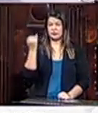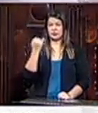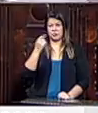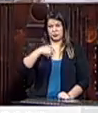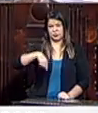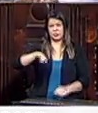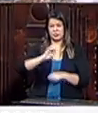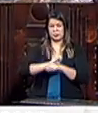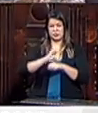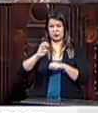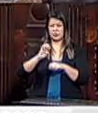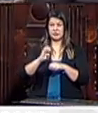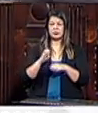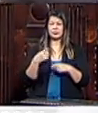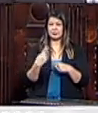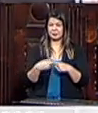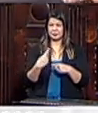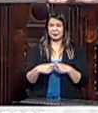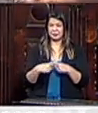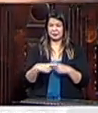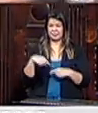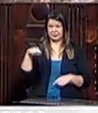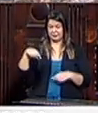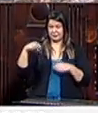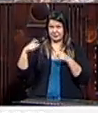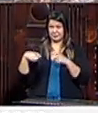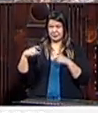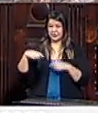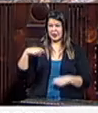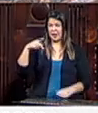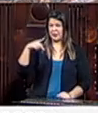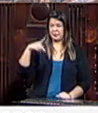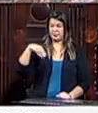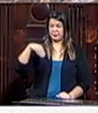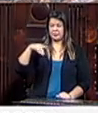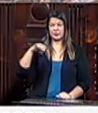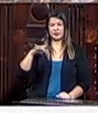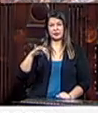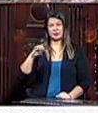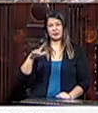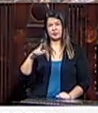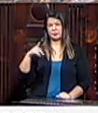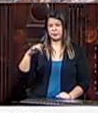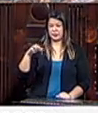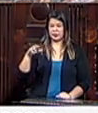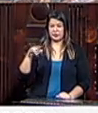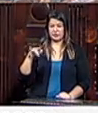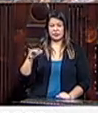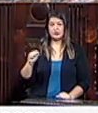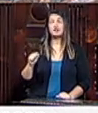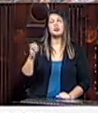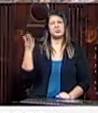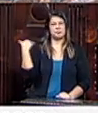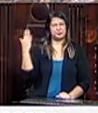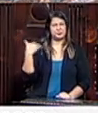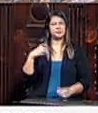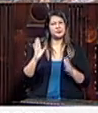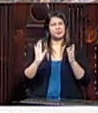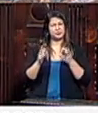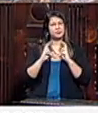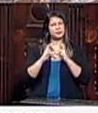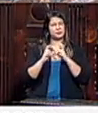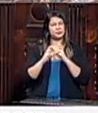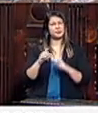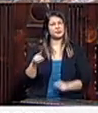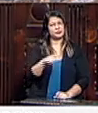Na própria cidade de Miguel Pereira, que já teve um trem turístico, está lá tudo parado, jogado fora. Quem sabe